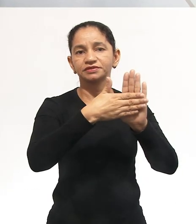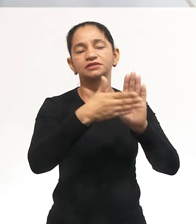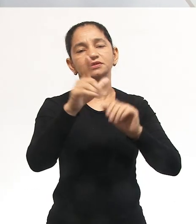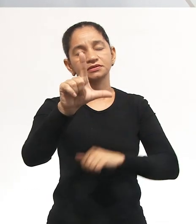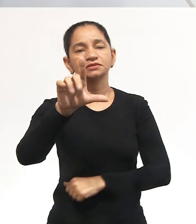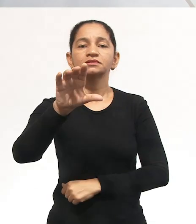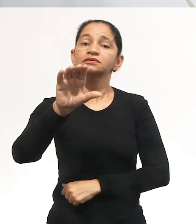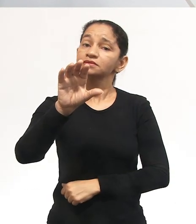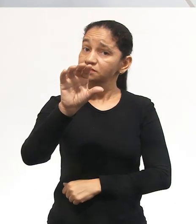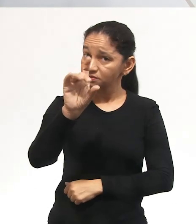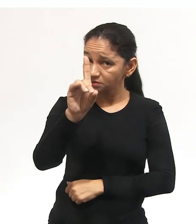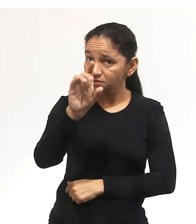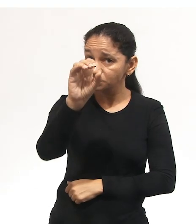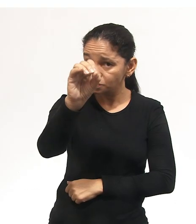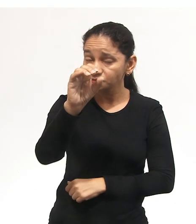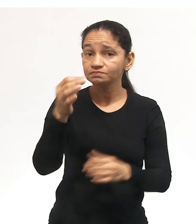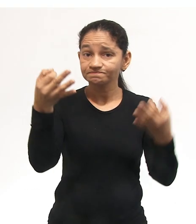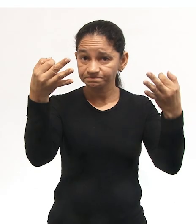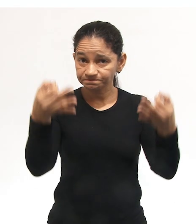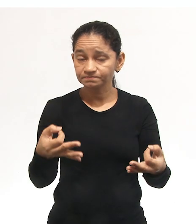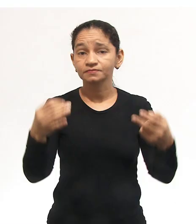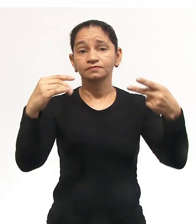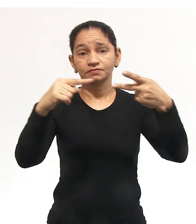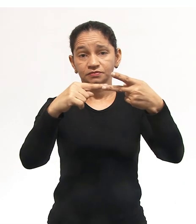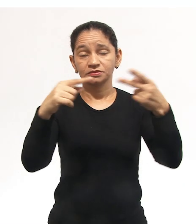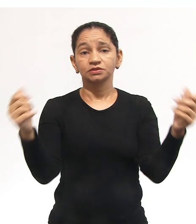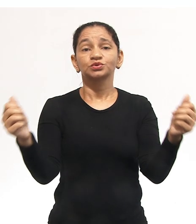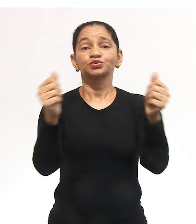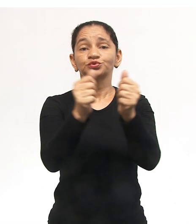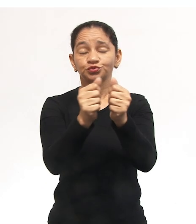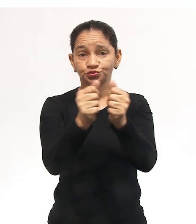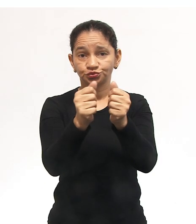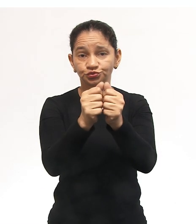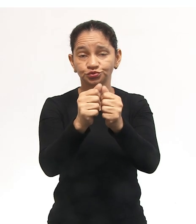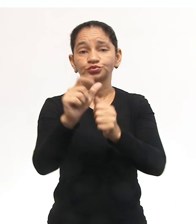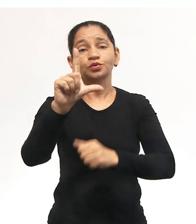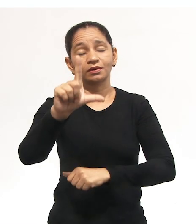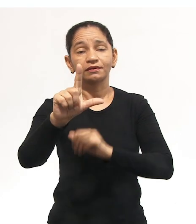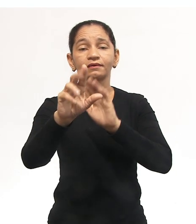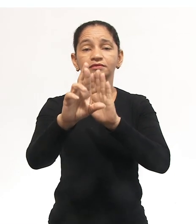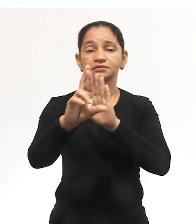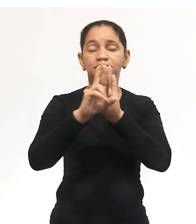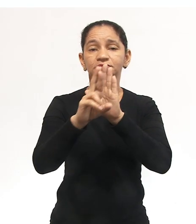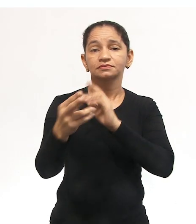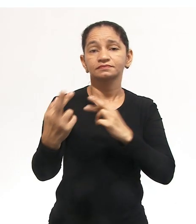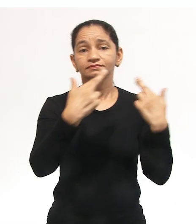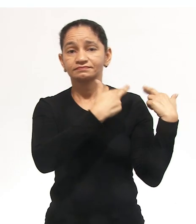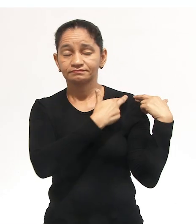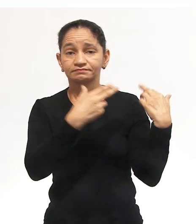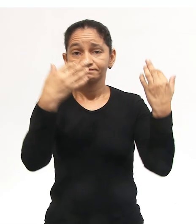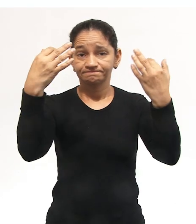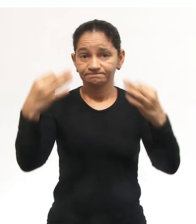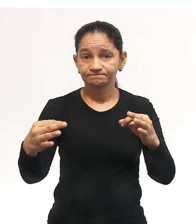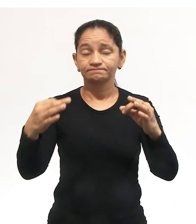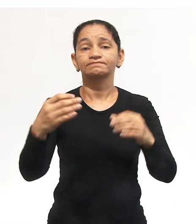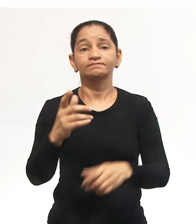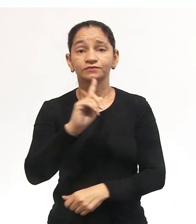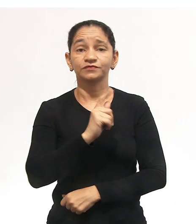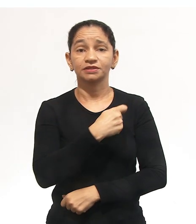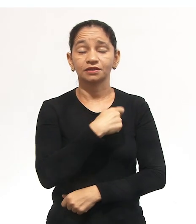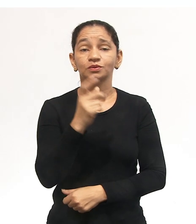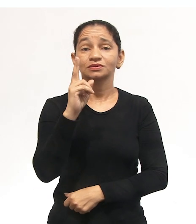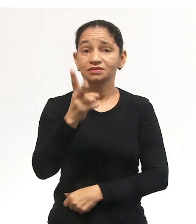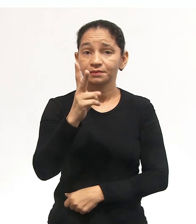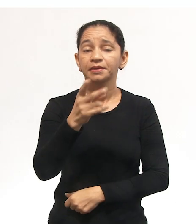Orçamentária Anual, por determinação aqui da Lei de Responsabilidade Fiscal. Proibições importantes, A Lei